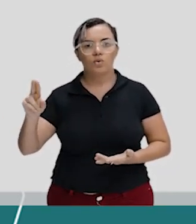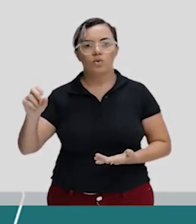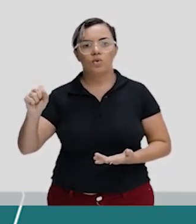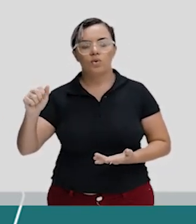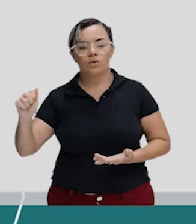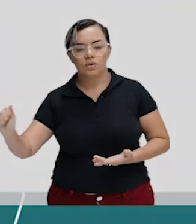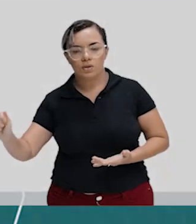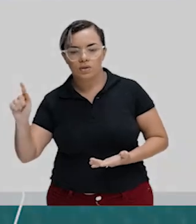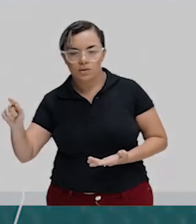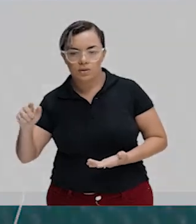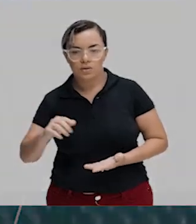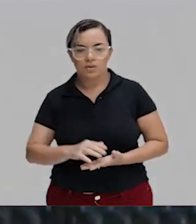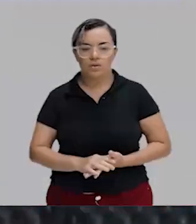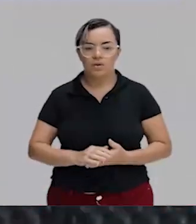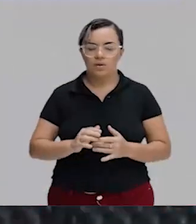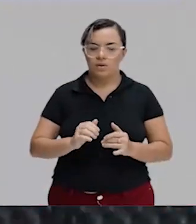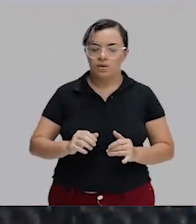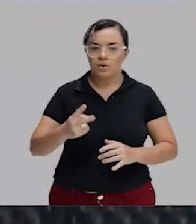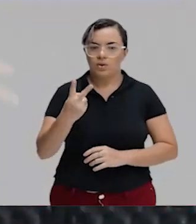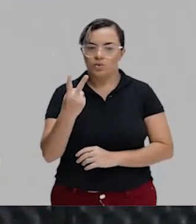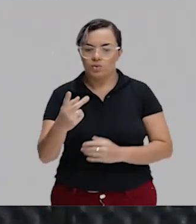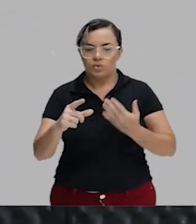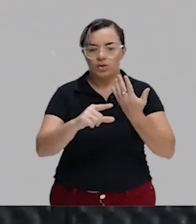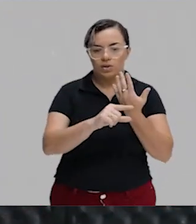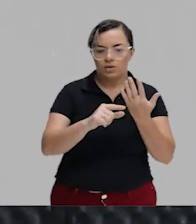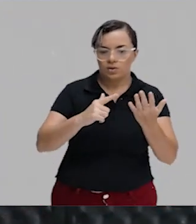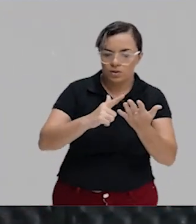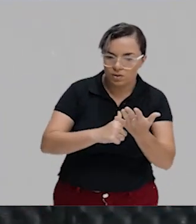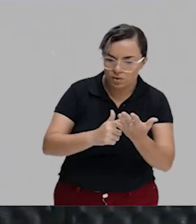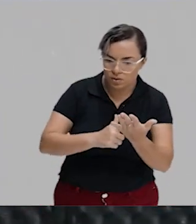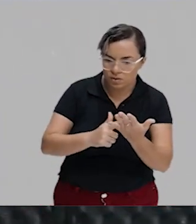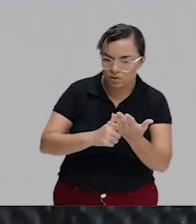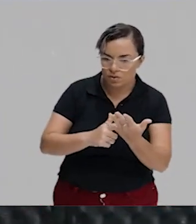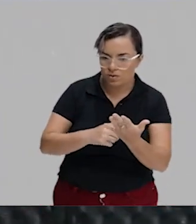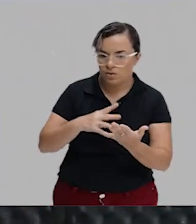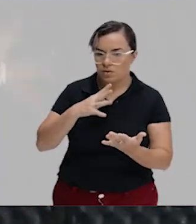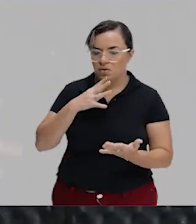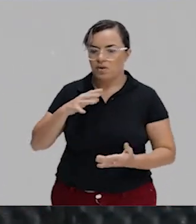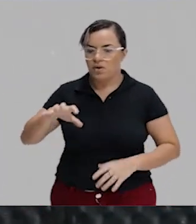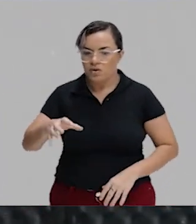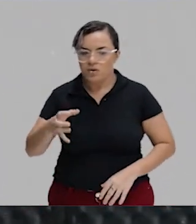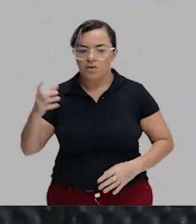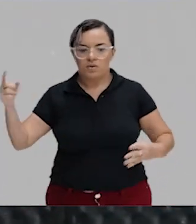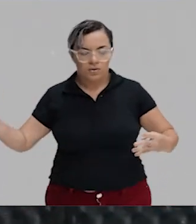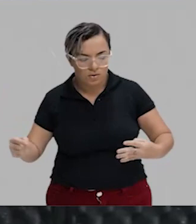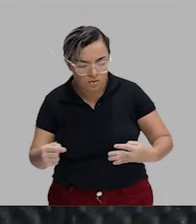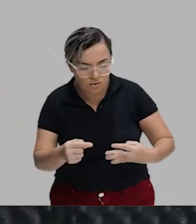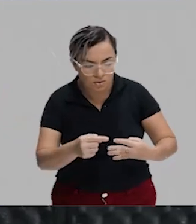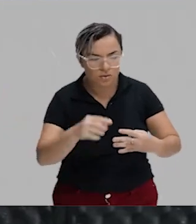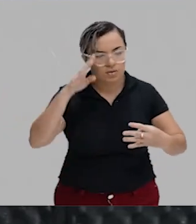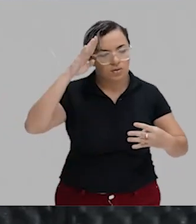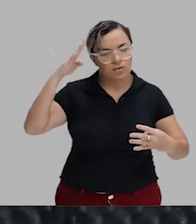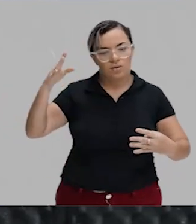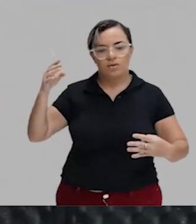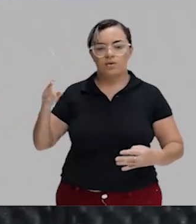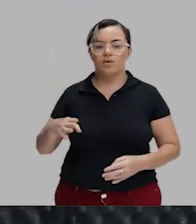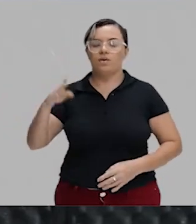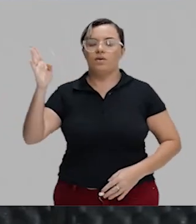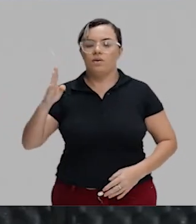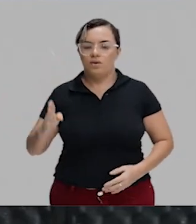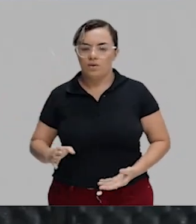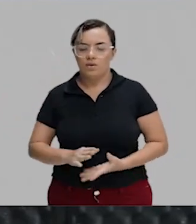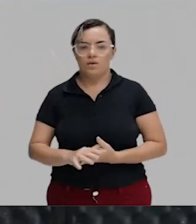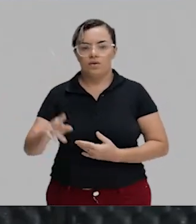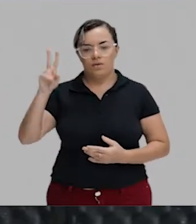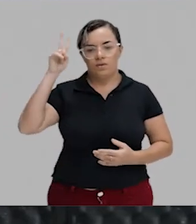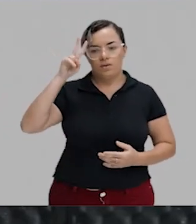do simbolismo no Brasil. Então, Cruz de Souza, Dante Negro. Aí você vai lembrar de Dante. Aí você volta lá um pouquinho